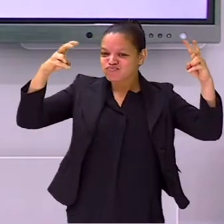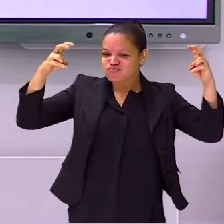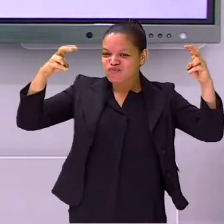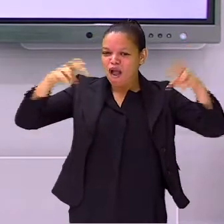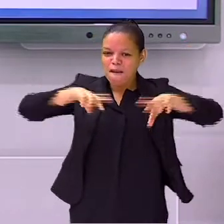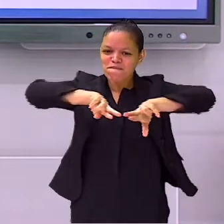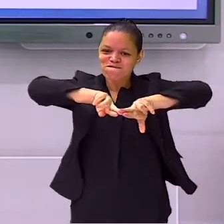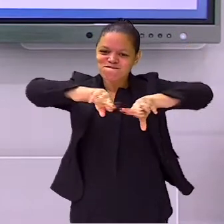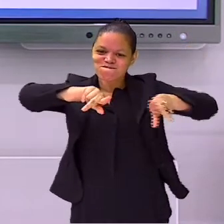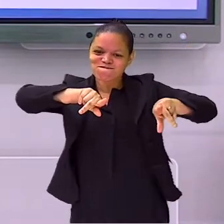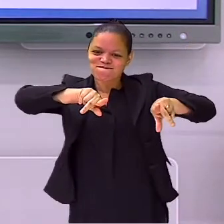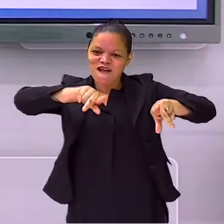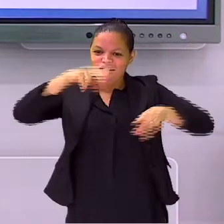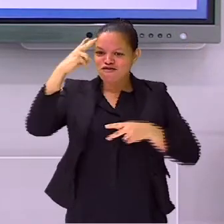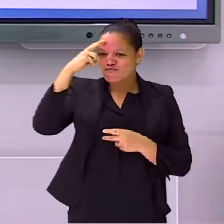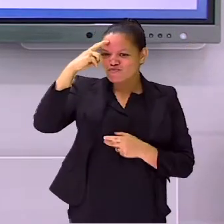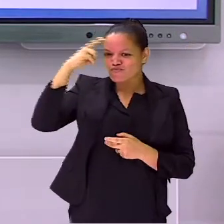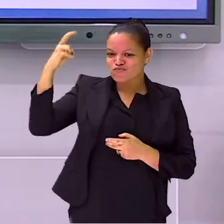Gerais.